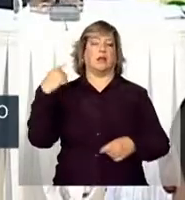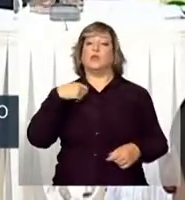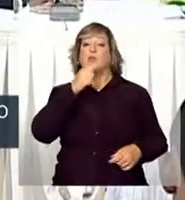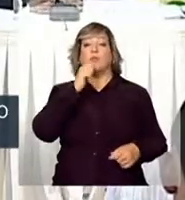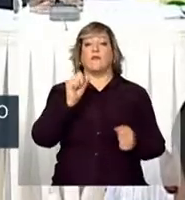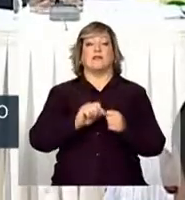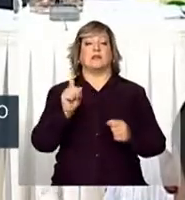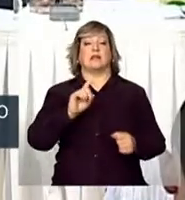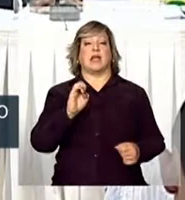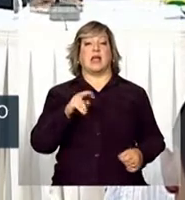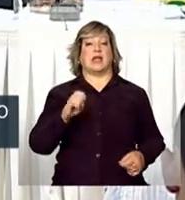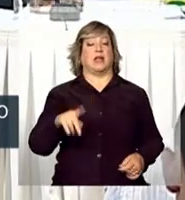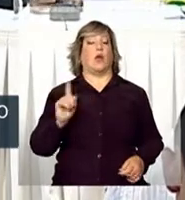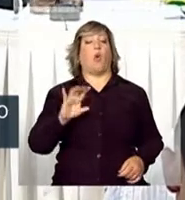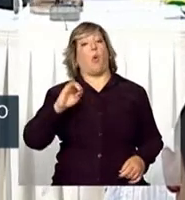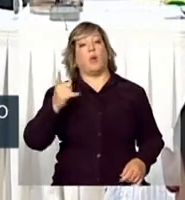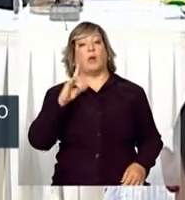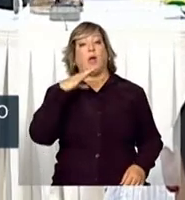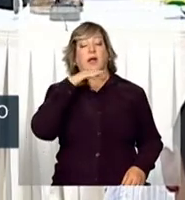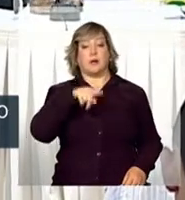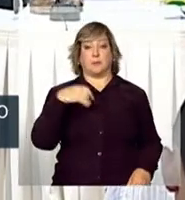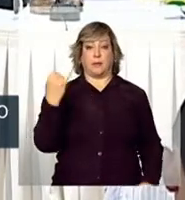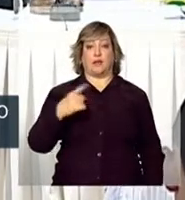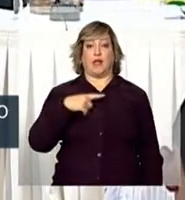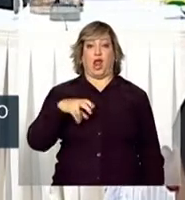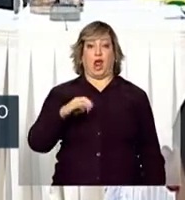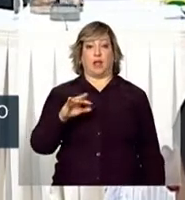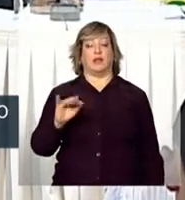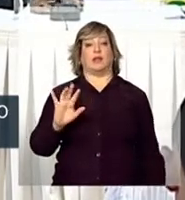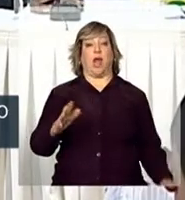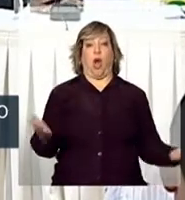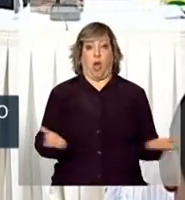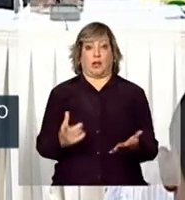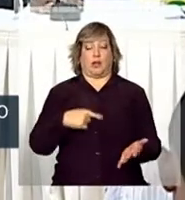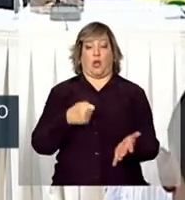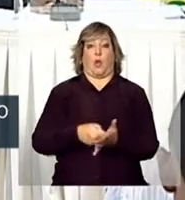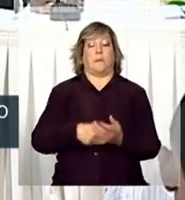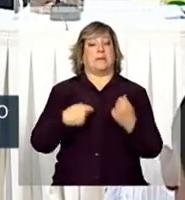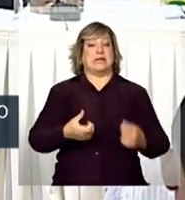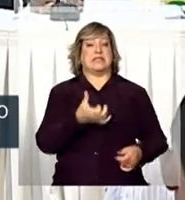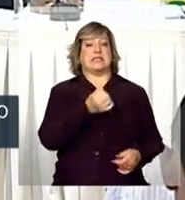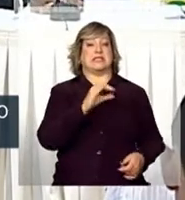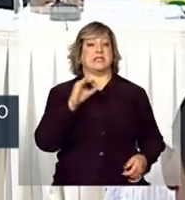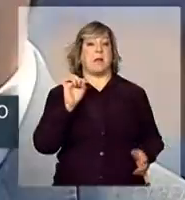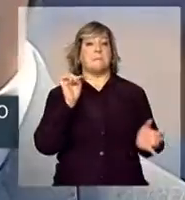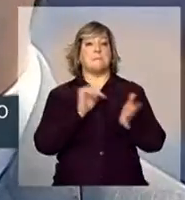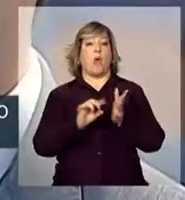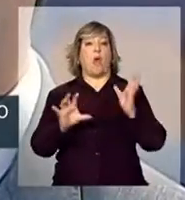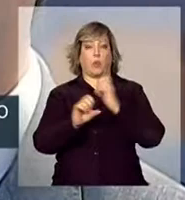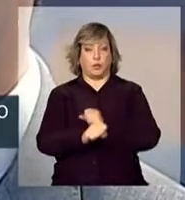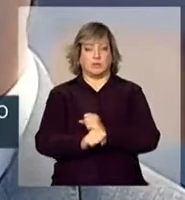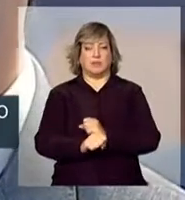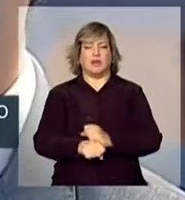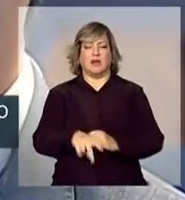consideravam a importância que deveria ter a nota e hoje existe um exigente de 600 pontos vai se encontrar uma solução para que esses doentes